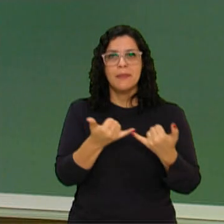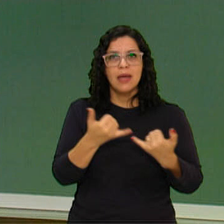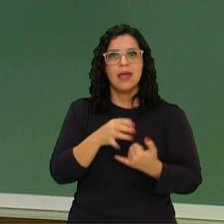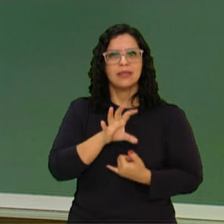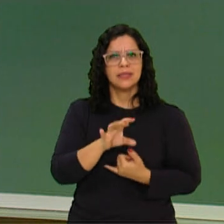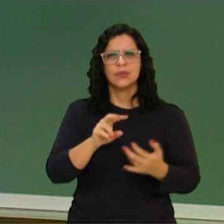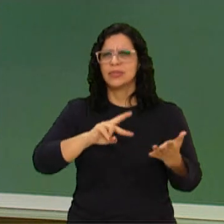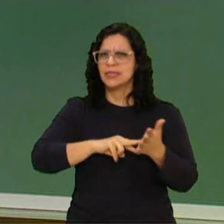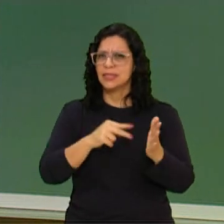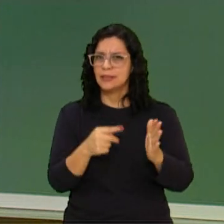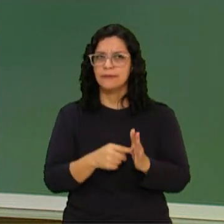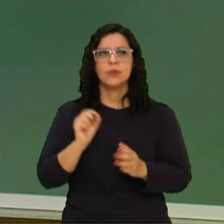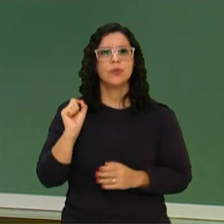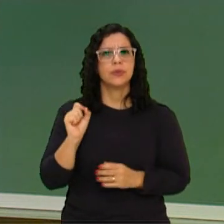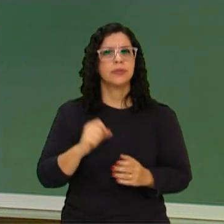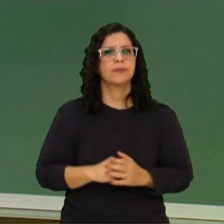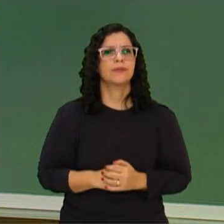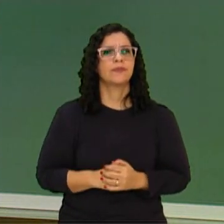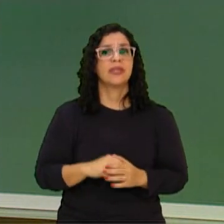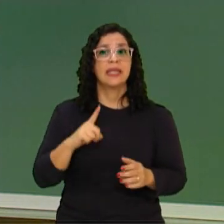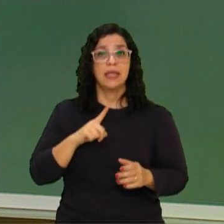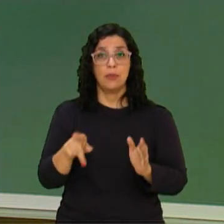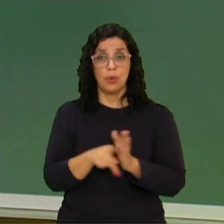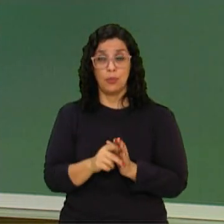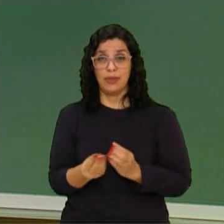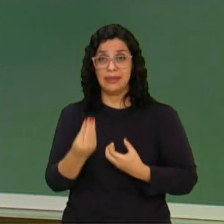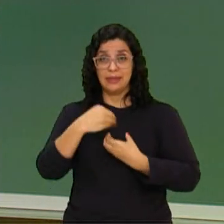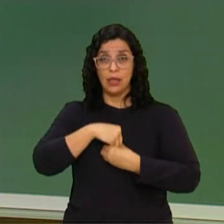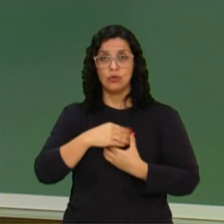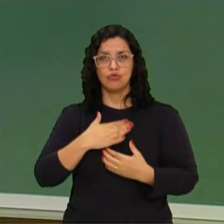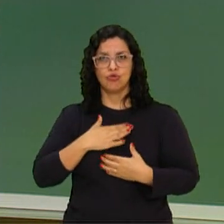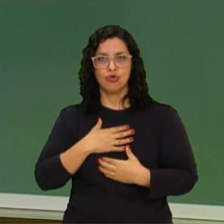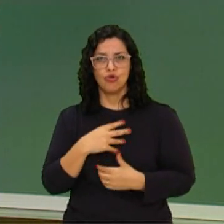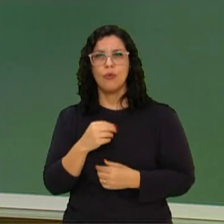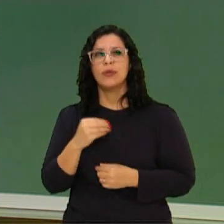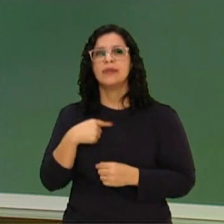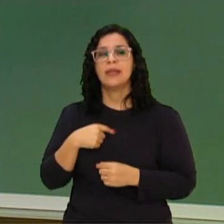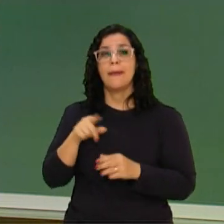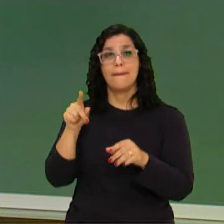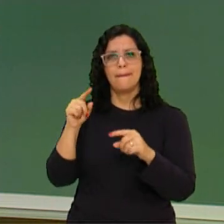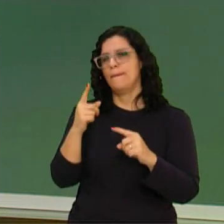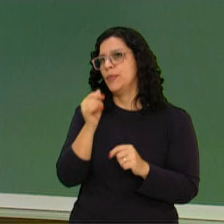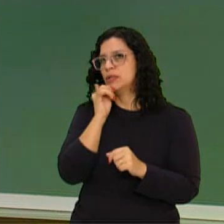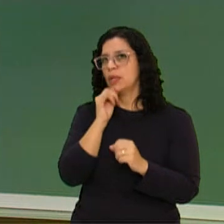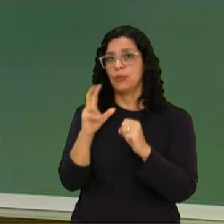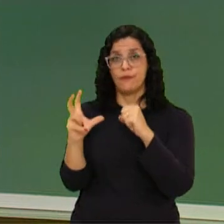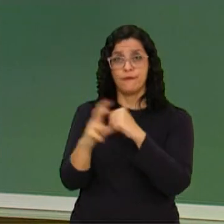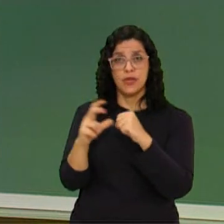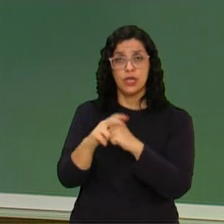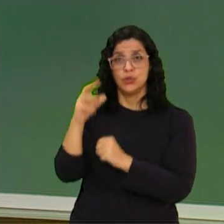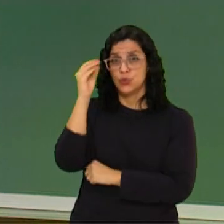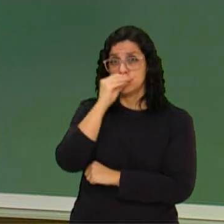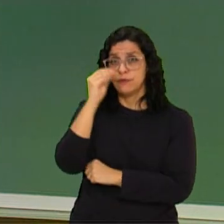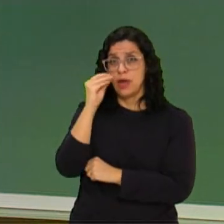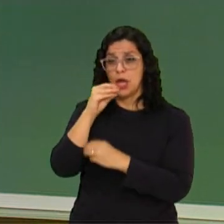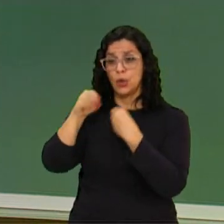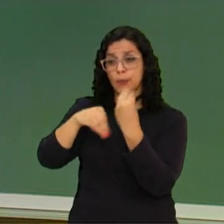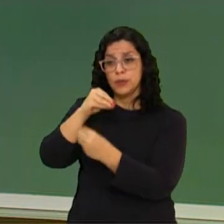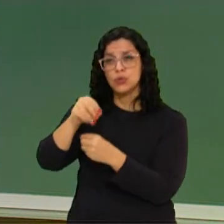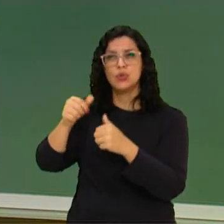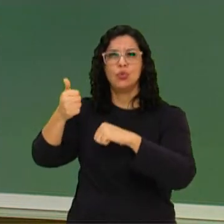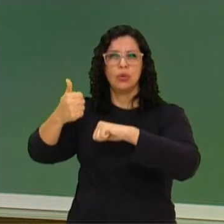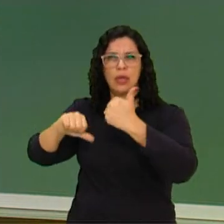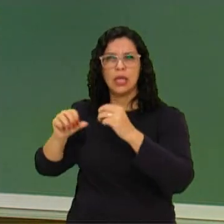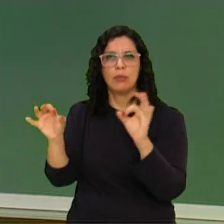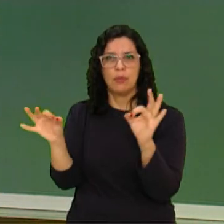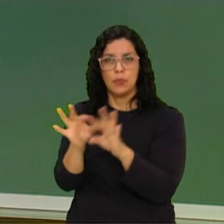O que é a vacina, né? Inoculam-se antígenos enfraquecidos na pessoa, né?